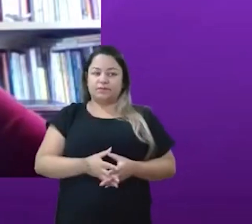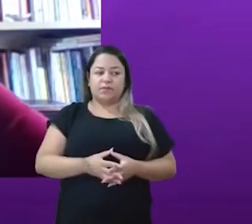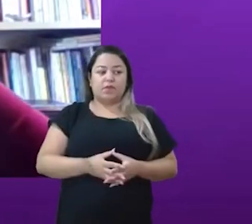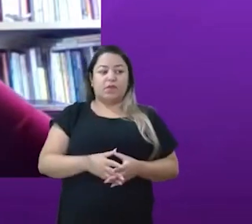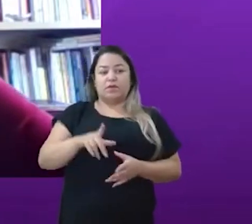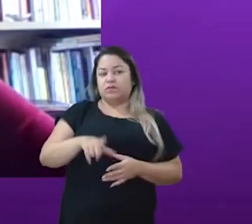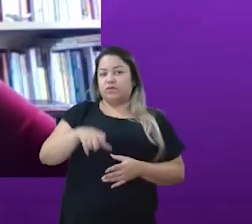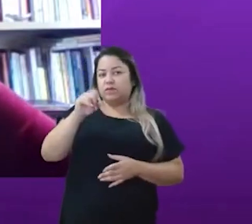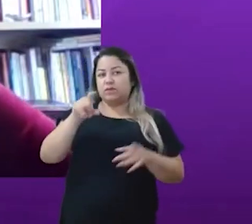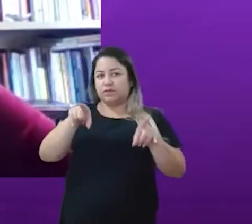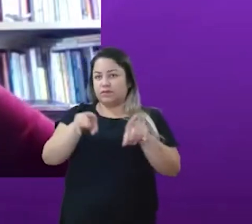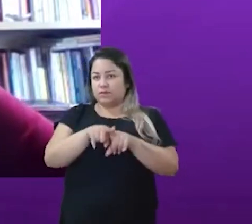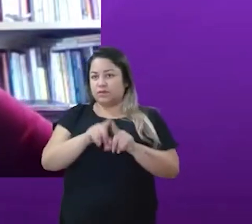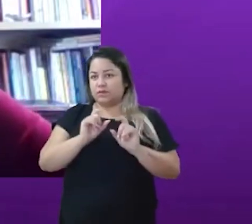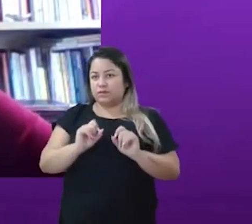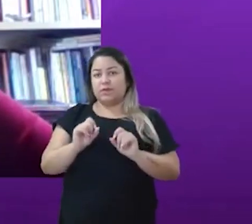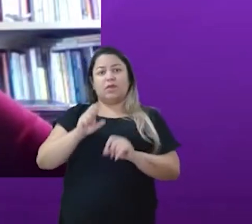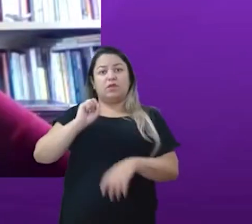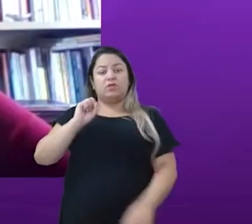Escolha, inclusive, de ir ou não votar.